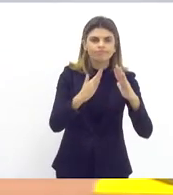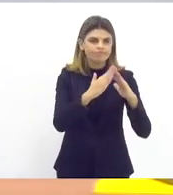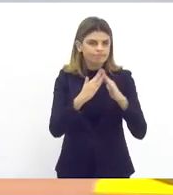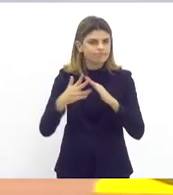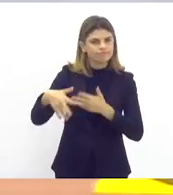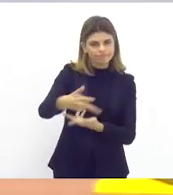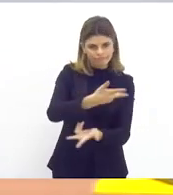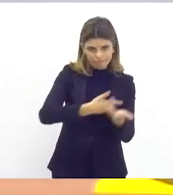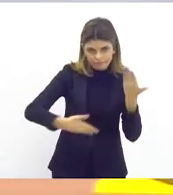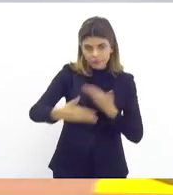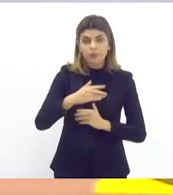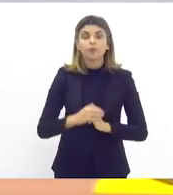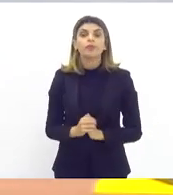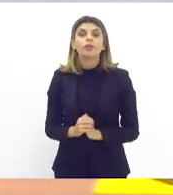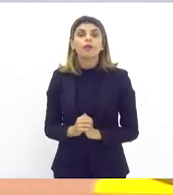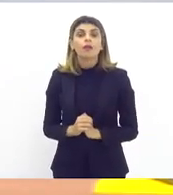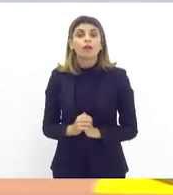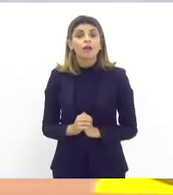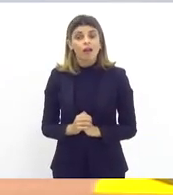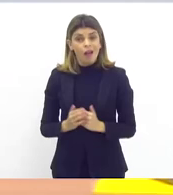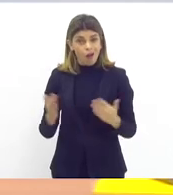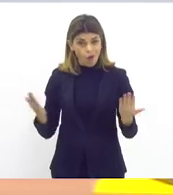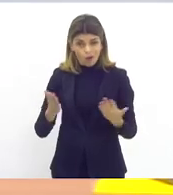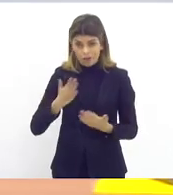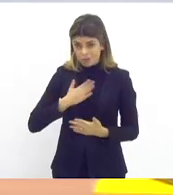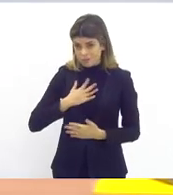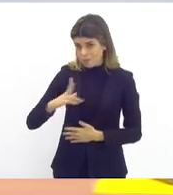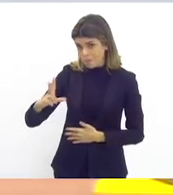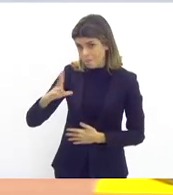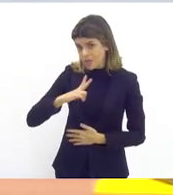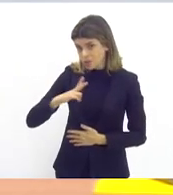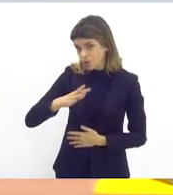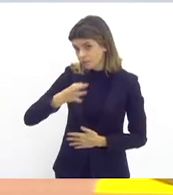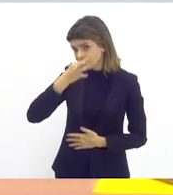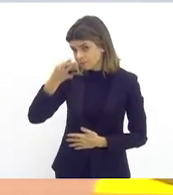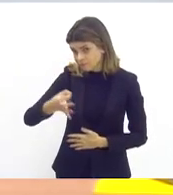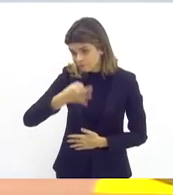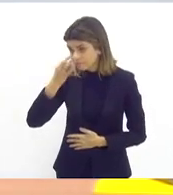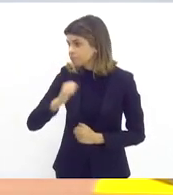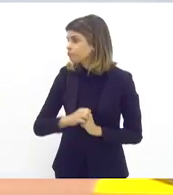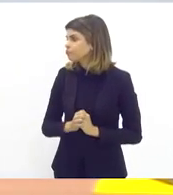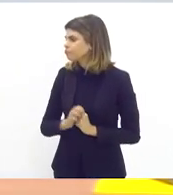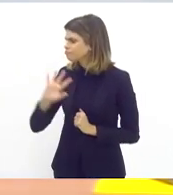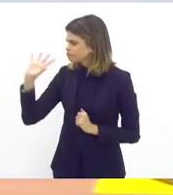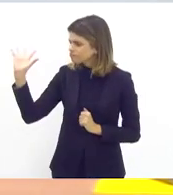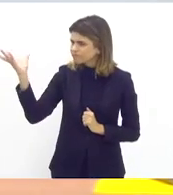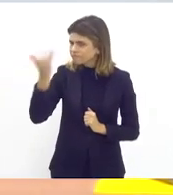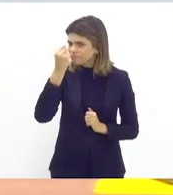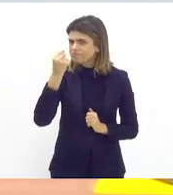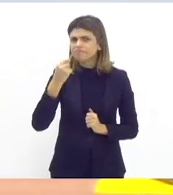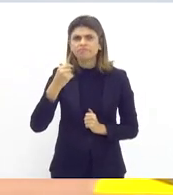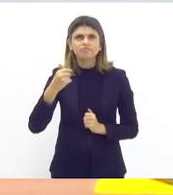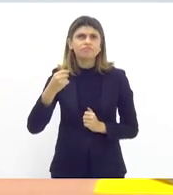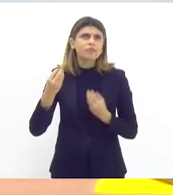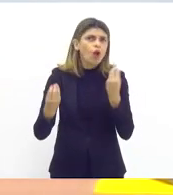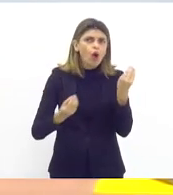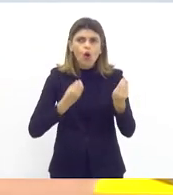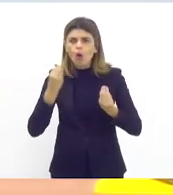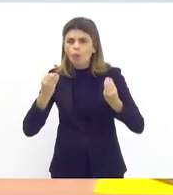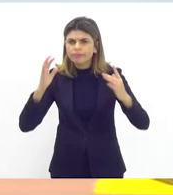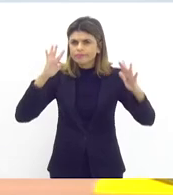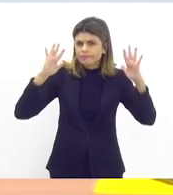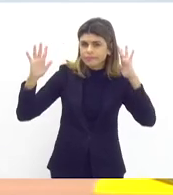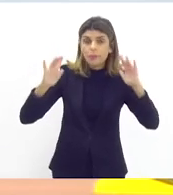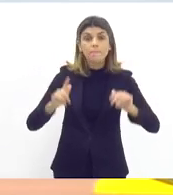sobre grandes fortunas, que eu dou na minha opinião pessoal, eu não tenho opinião de governo, não tenho delegação,